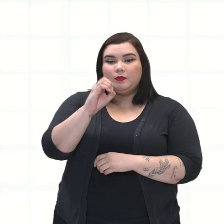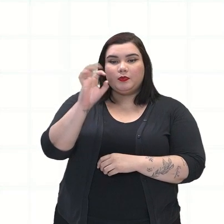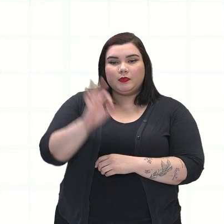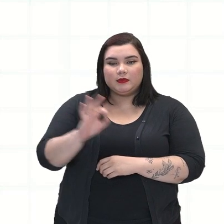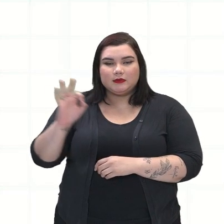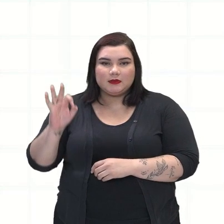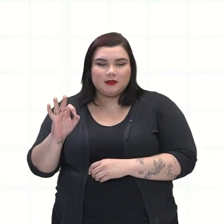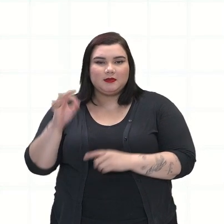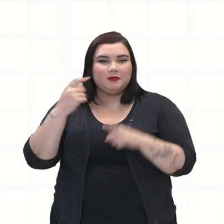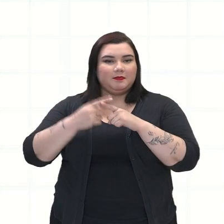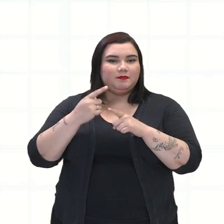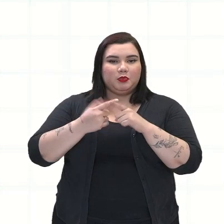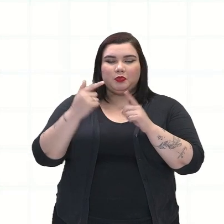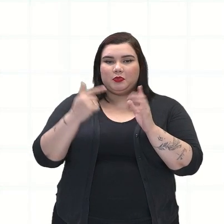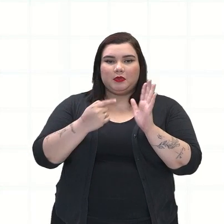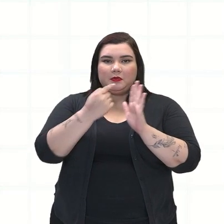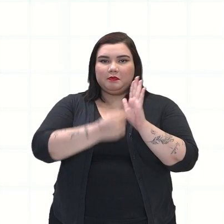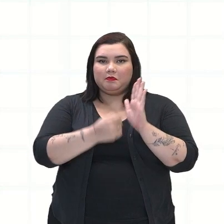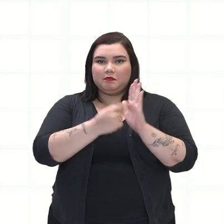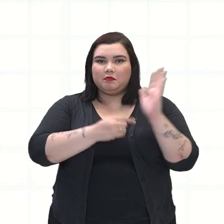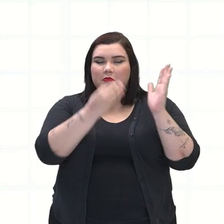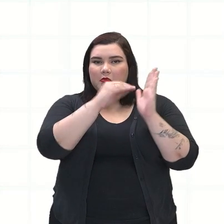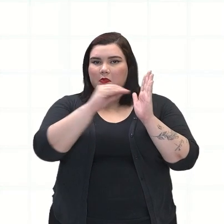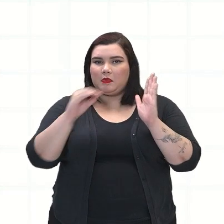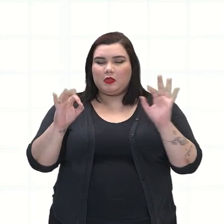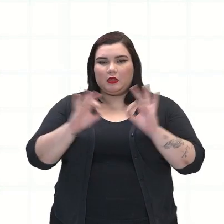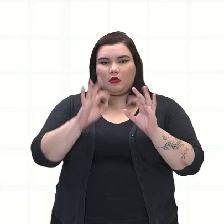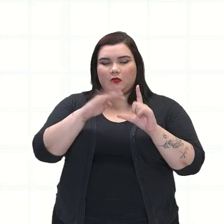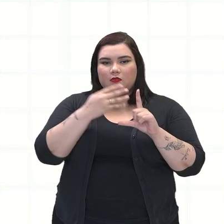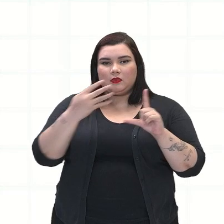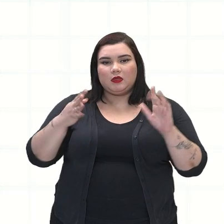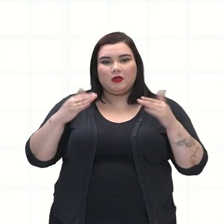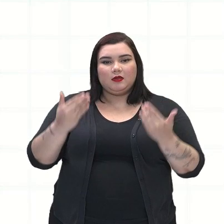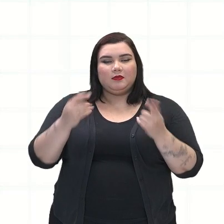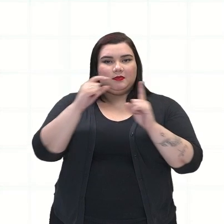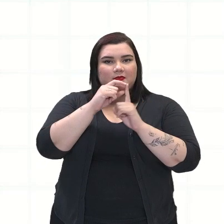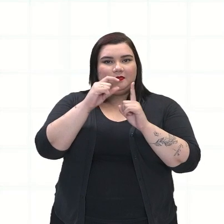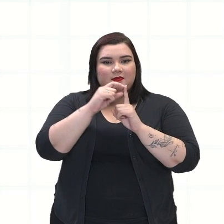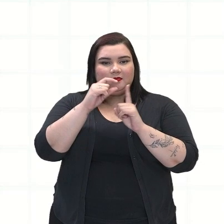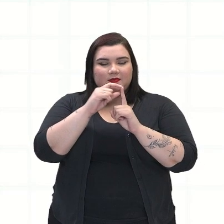frequência, porque não tem nada marcado aí. Então, qual é a palavrinha que vem aqui?